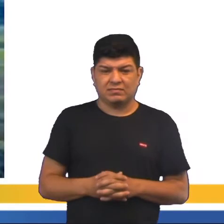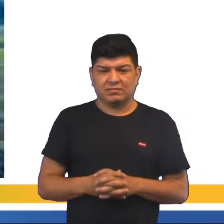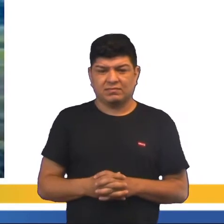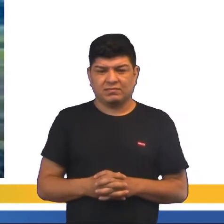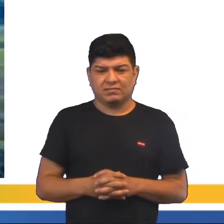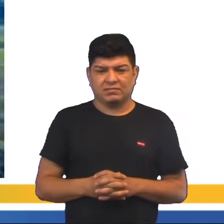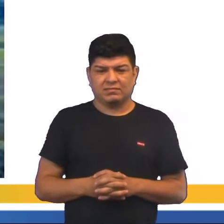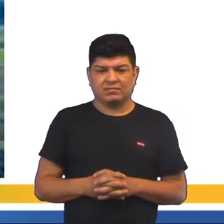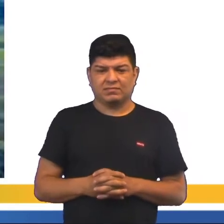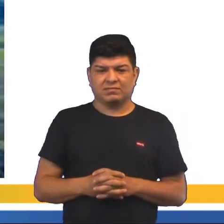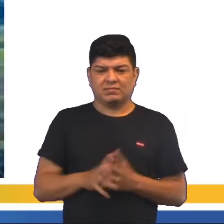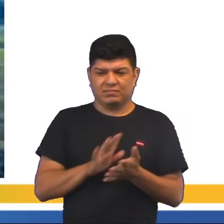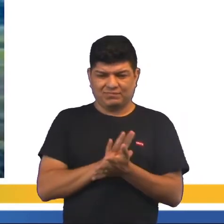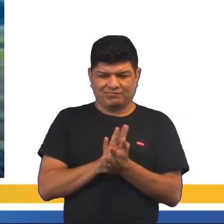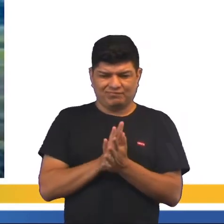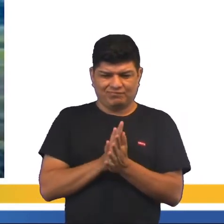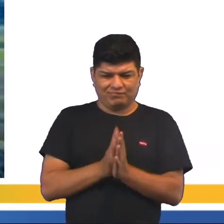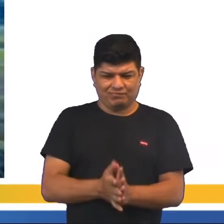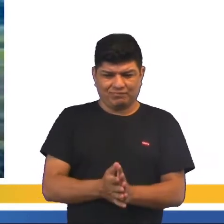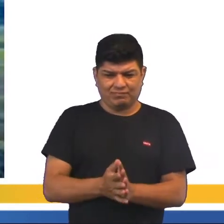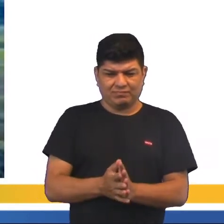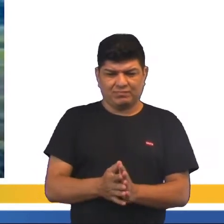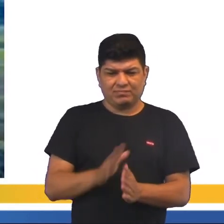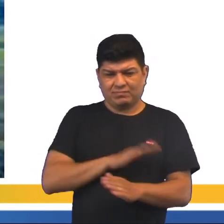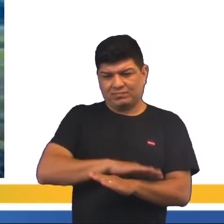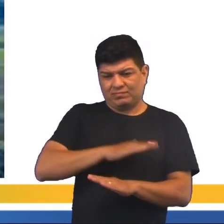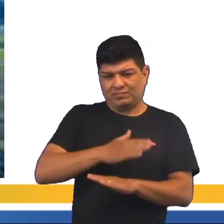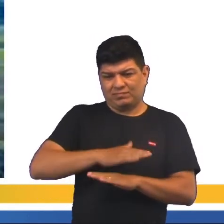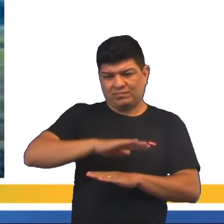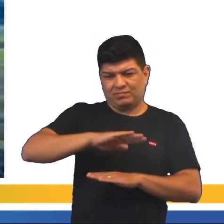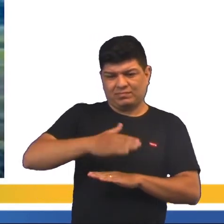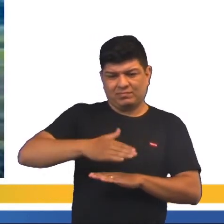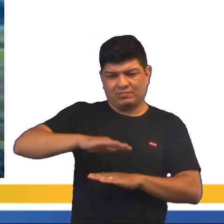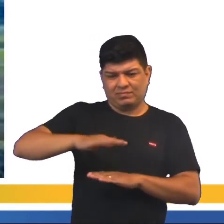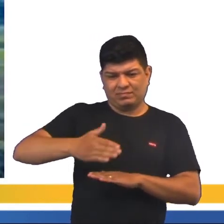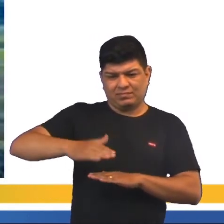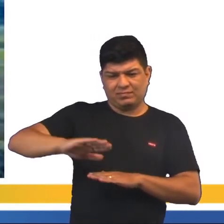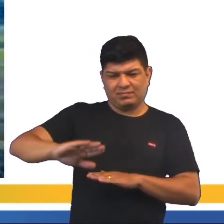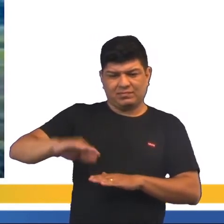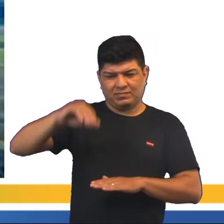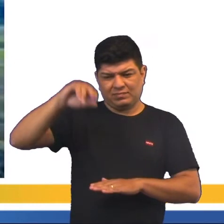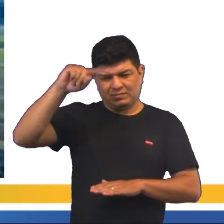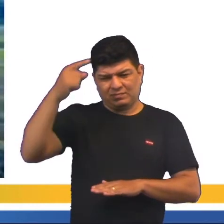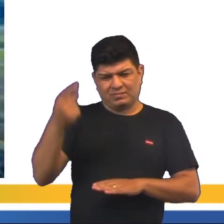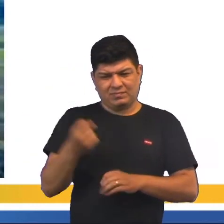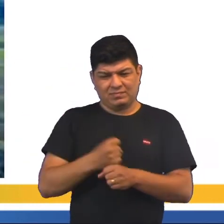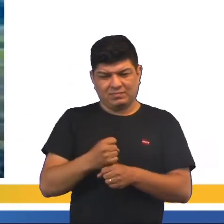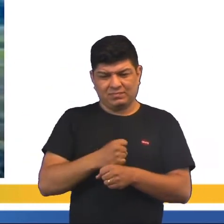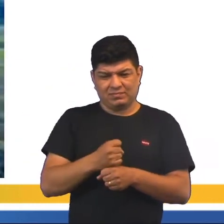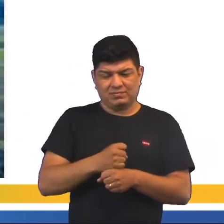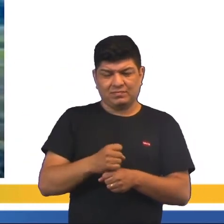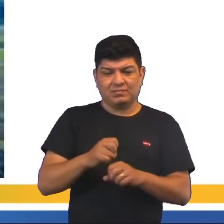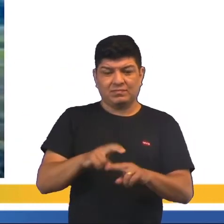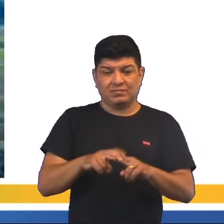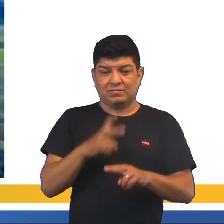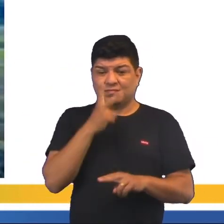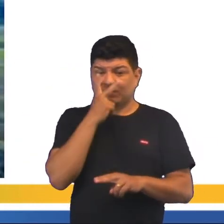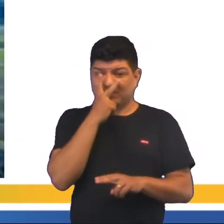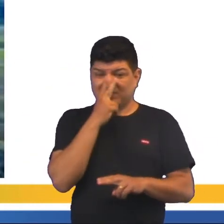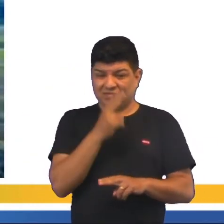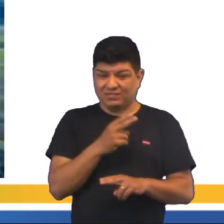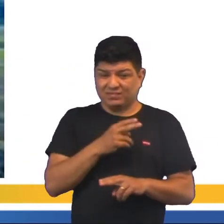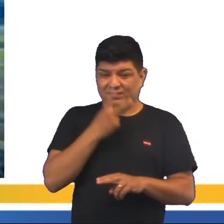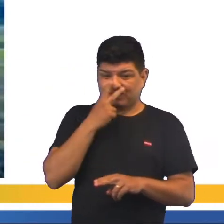serem bastante desgastados, não são em forma de picos, né, porque já no decorrer de milhões de anos se desgastaram, eles